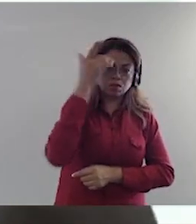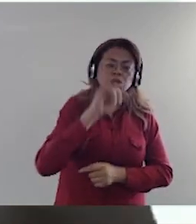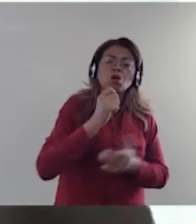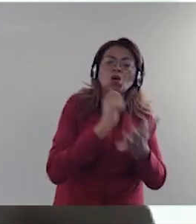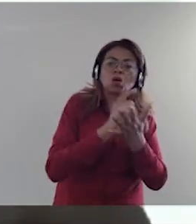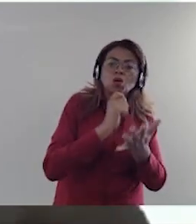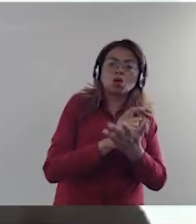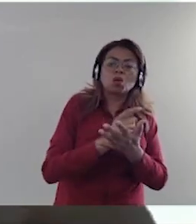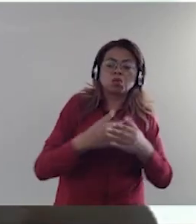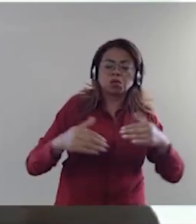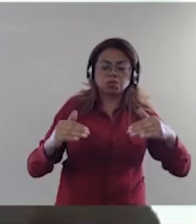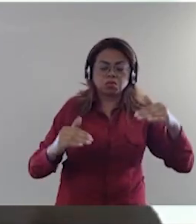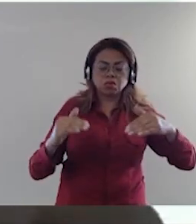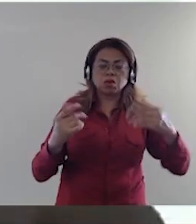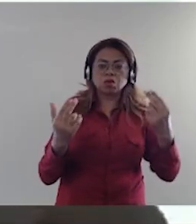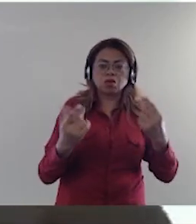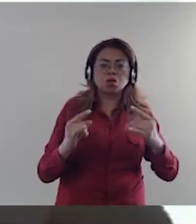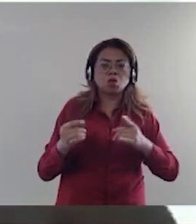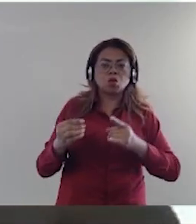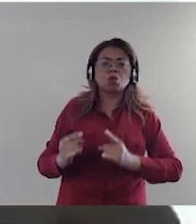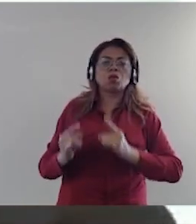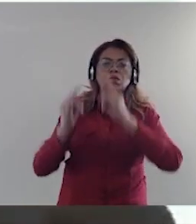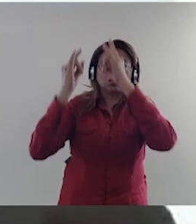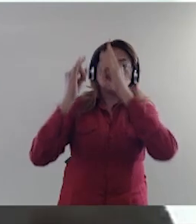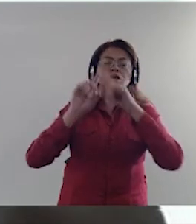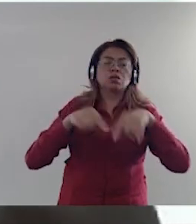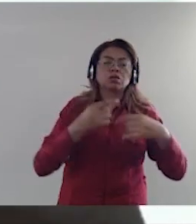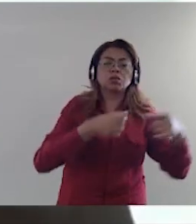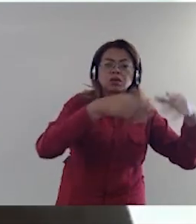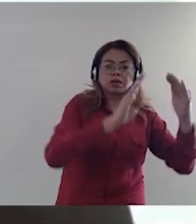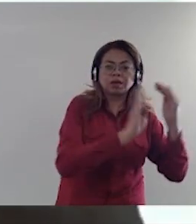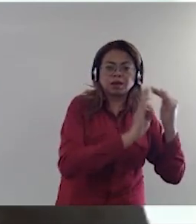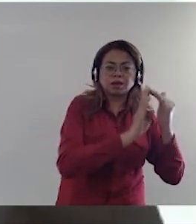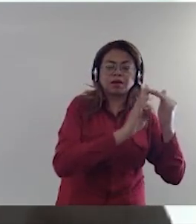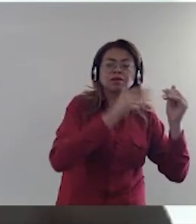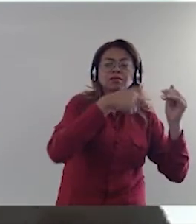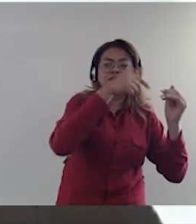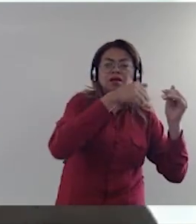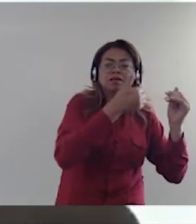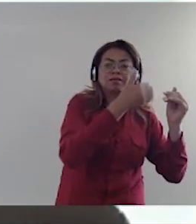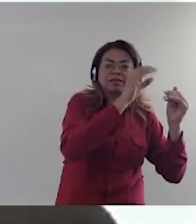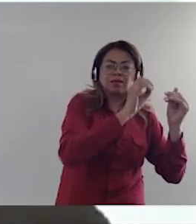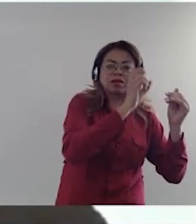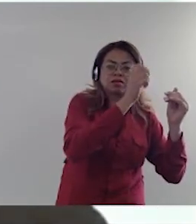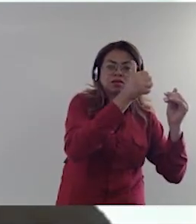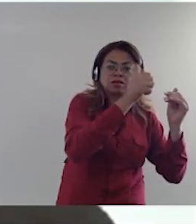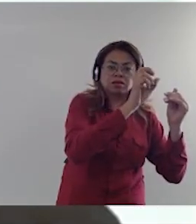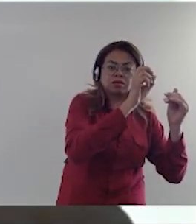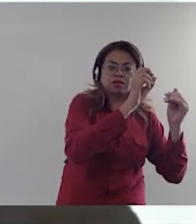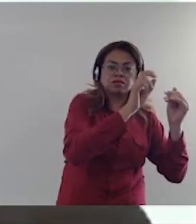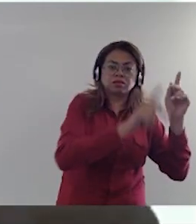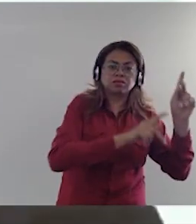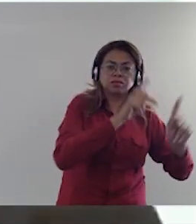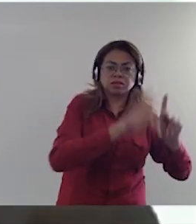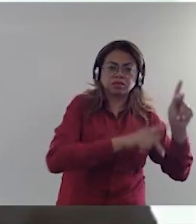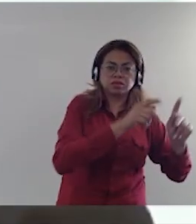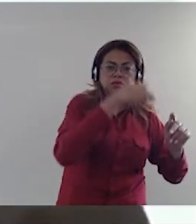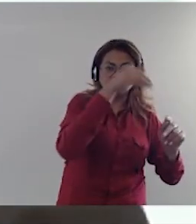valor equivalente para receber no mesmo espaço 10 a 15 pessoas.